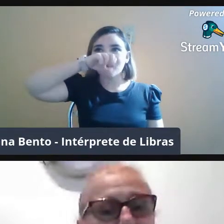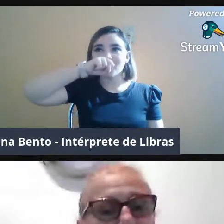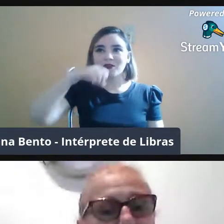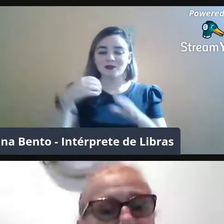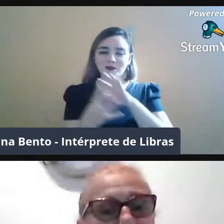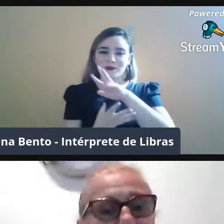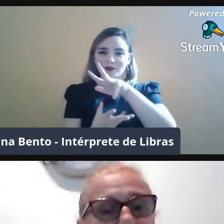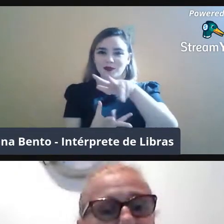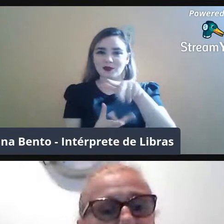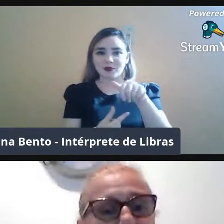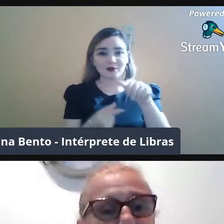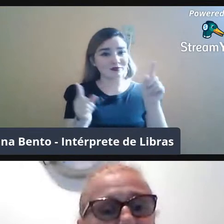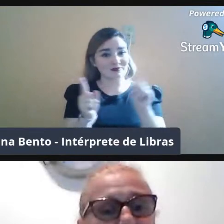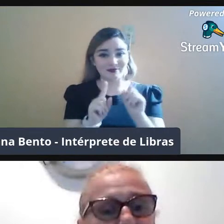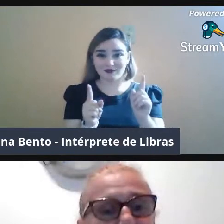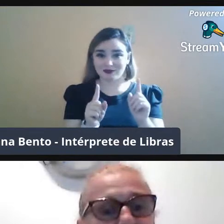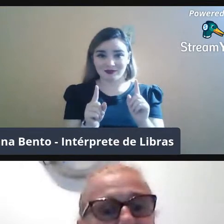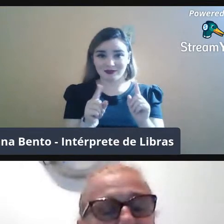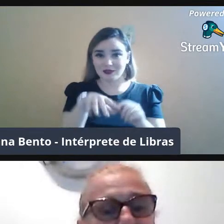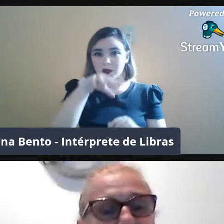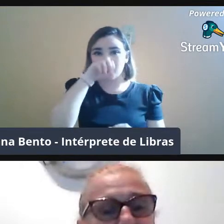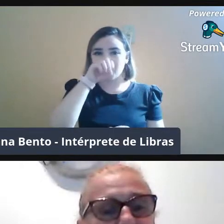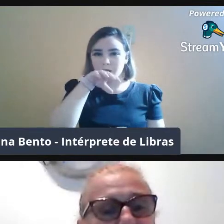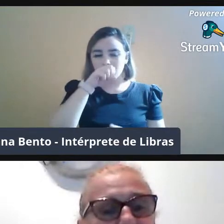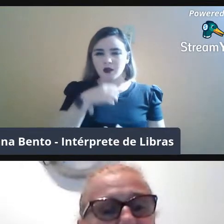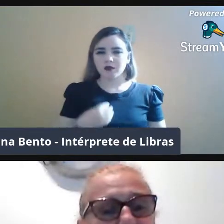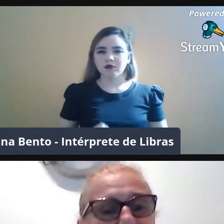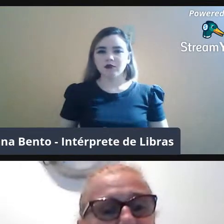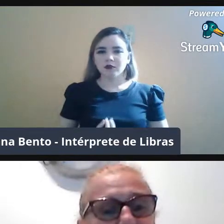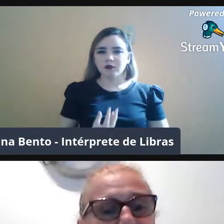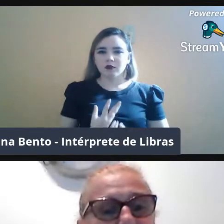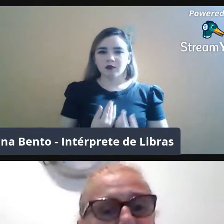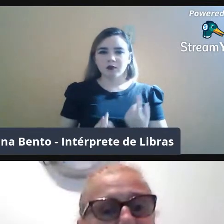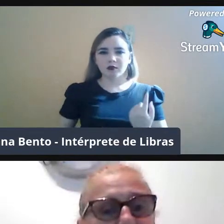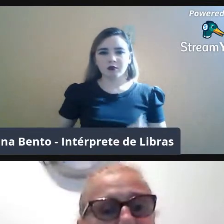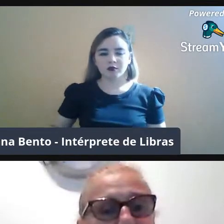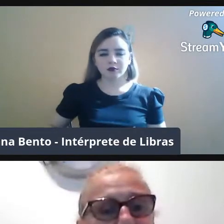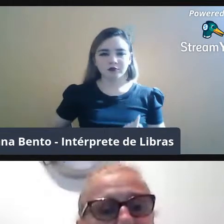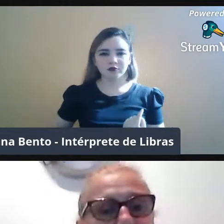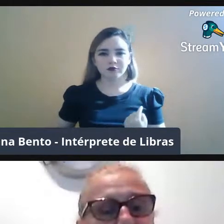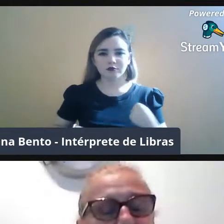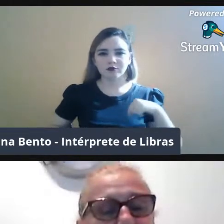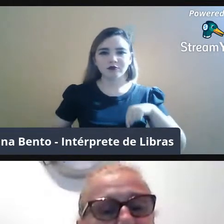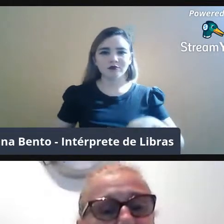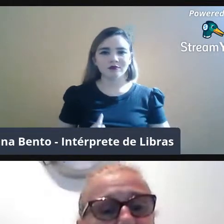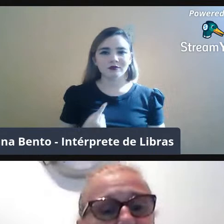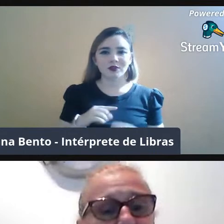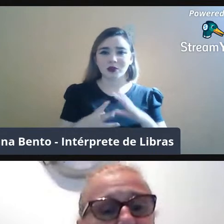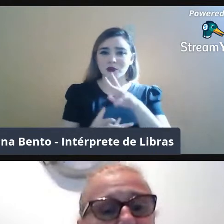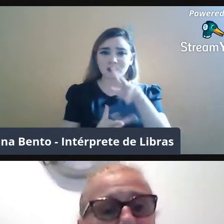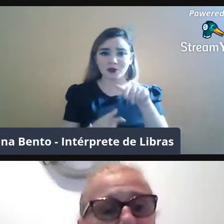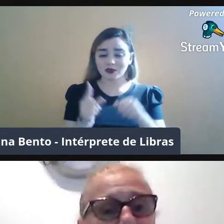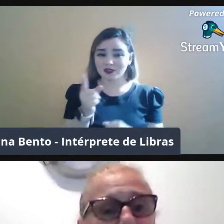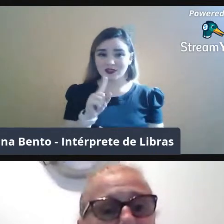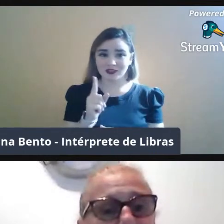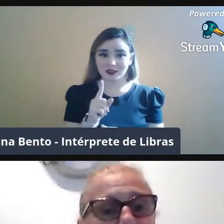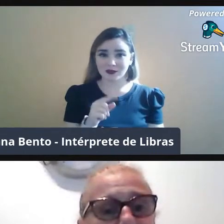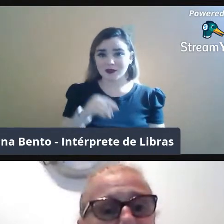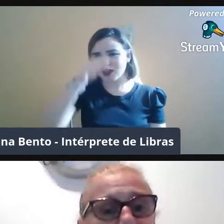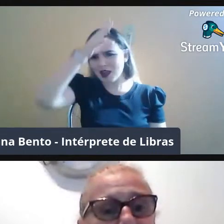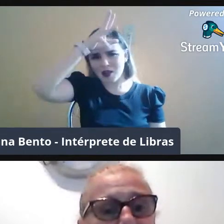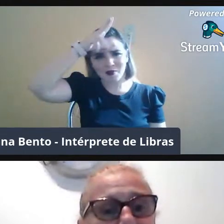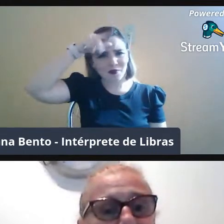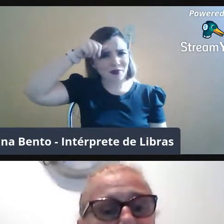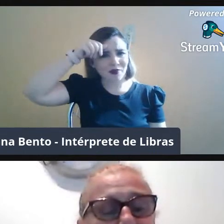é o pulmão do mundo, e eu vou te explicar por que ela não é o pulmão do mundo. Porque a Amazônia tem árvores tão